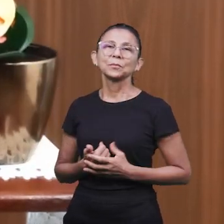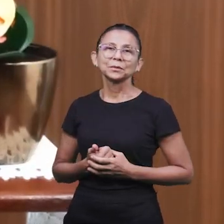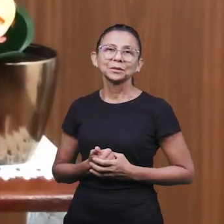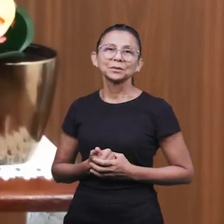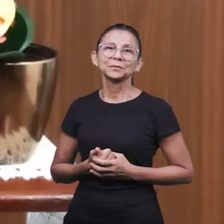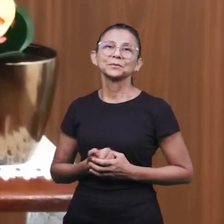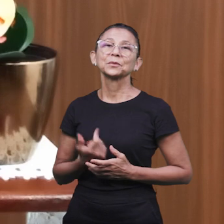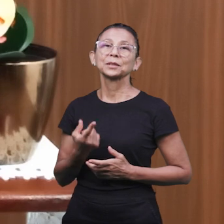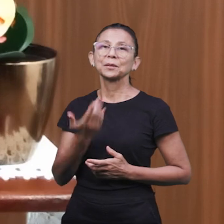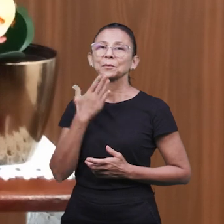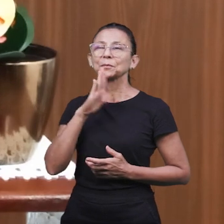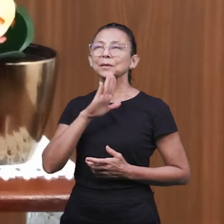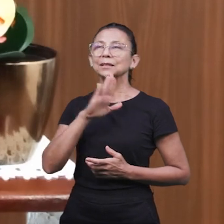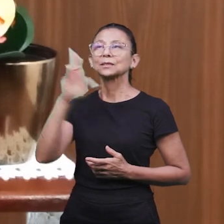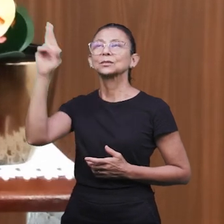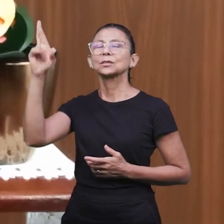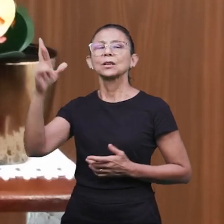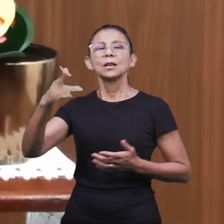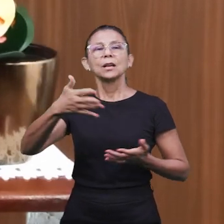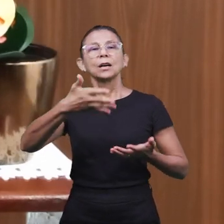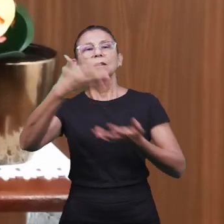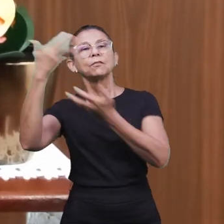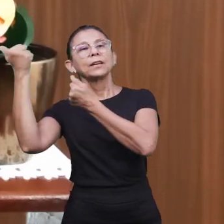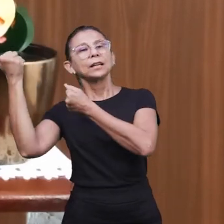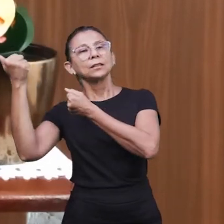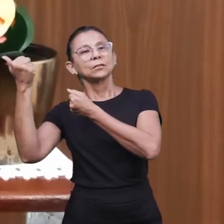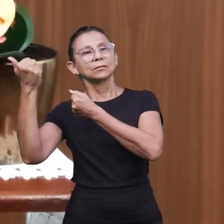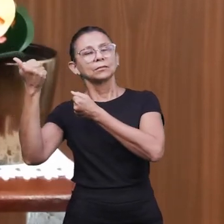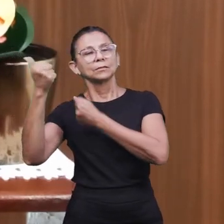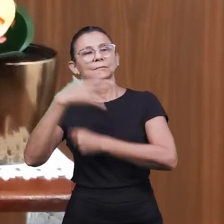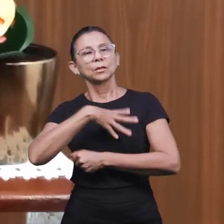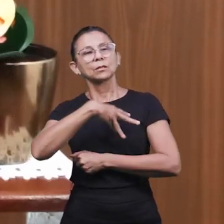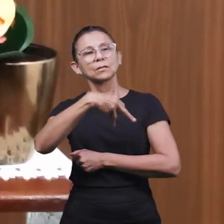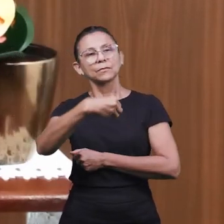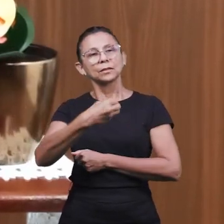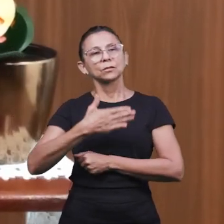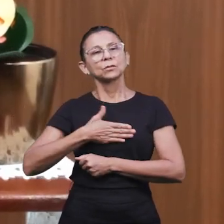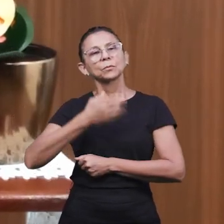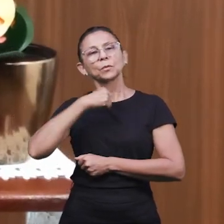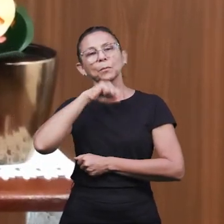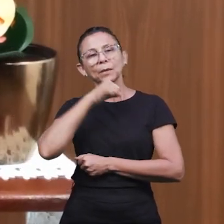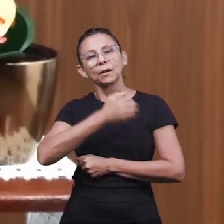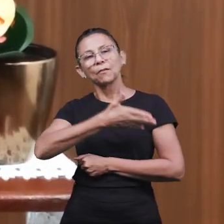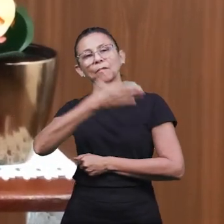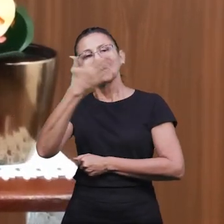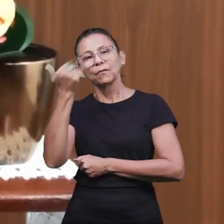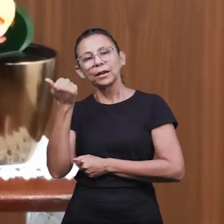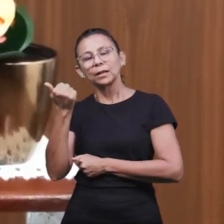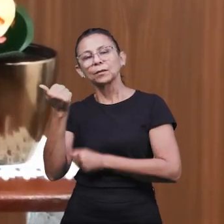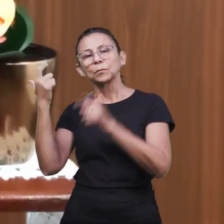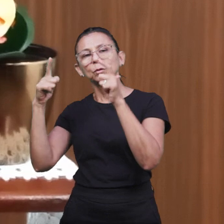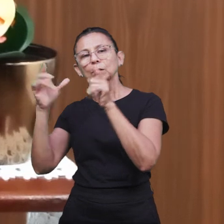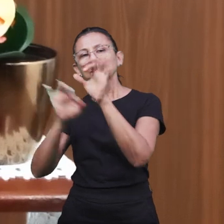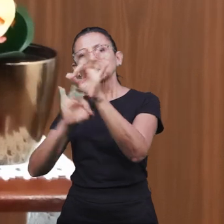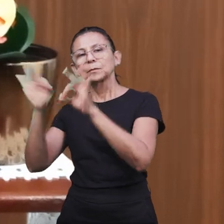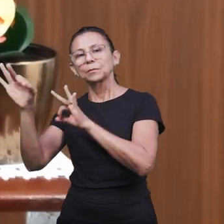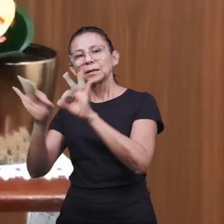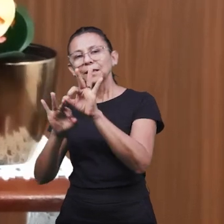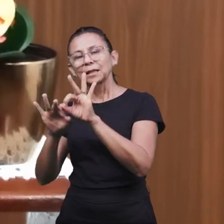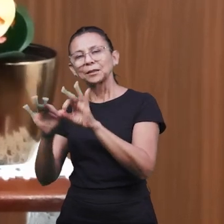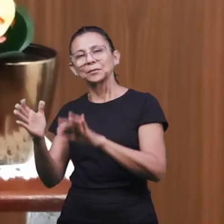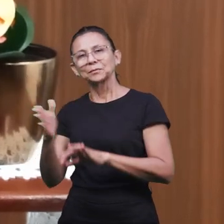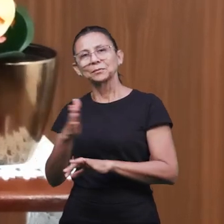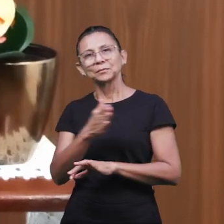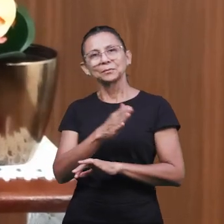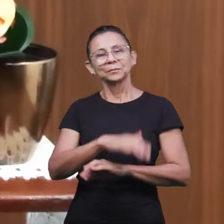a promessa do Senhor: vinde, benditos de meu Pai, para o lar que eu vos tenho preparado. Louvado seja o